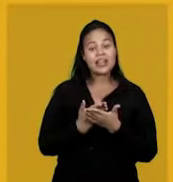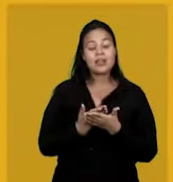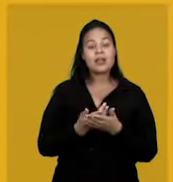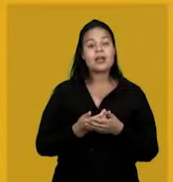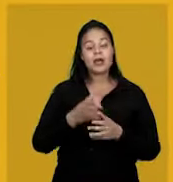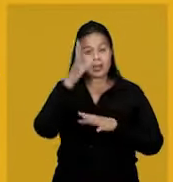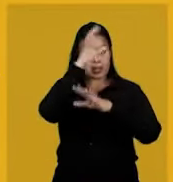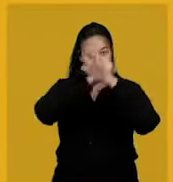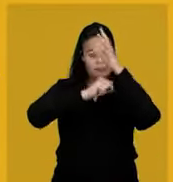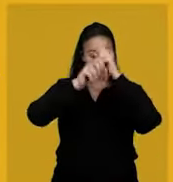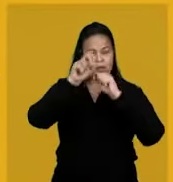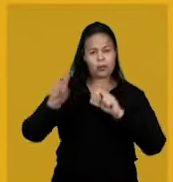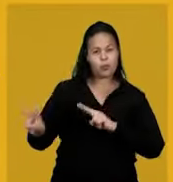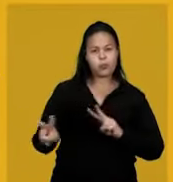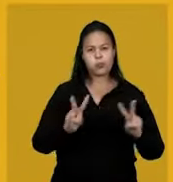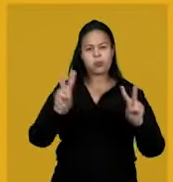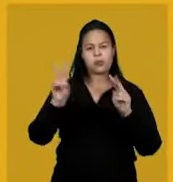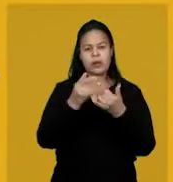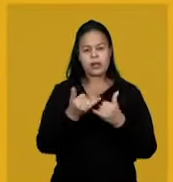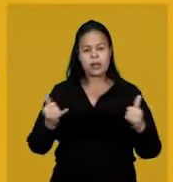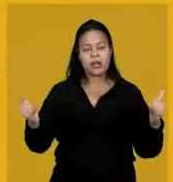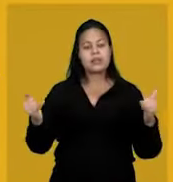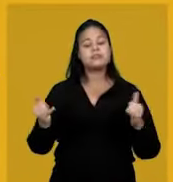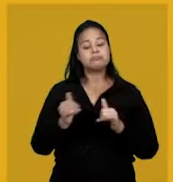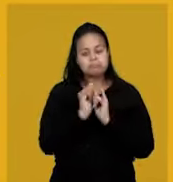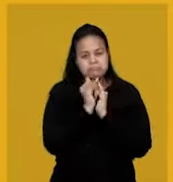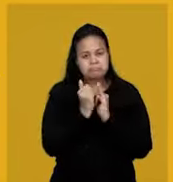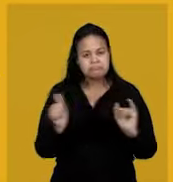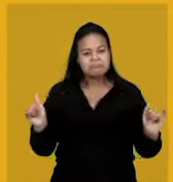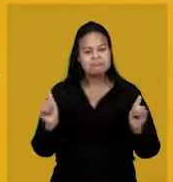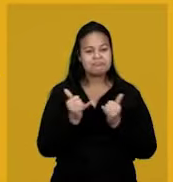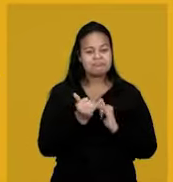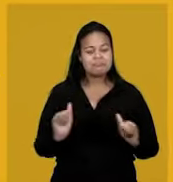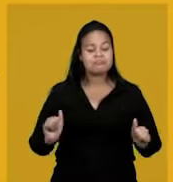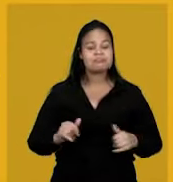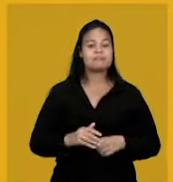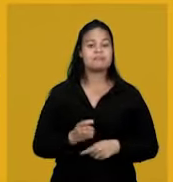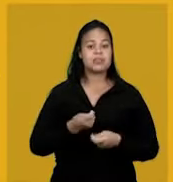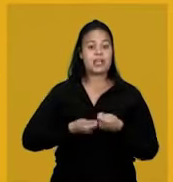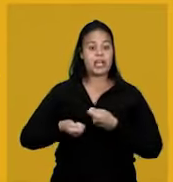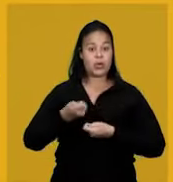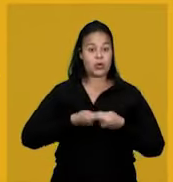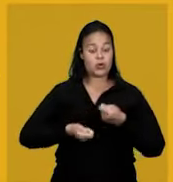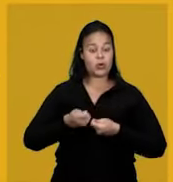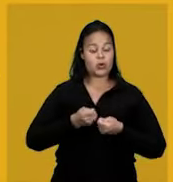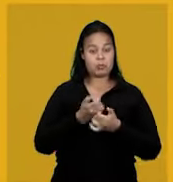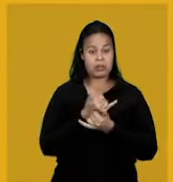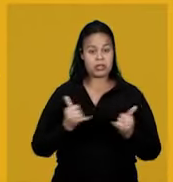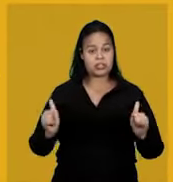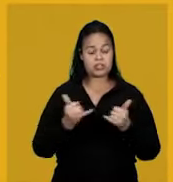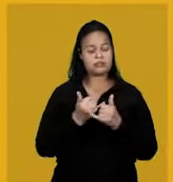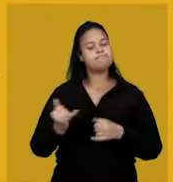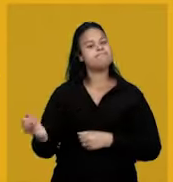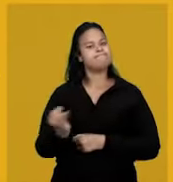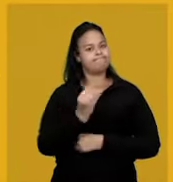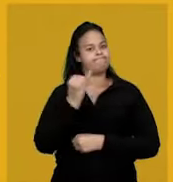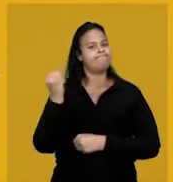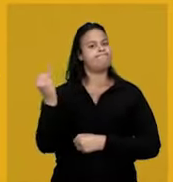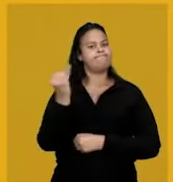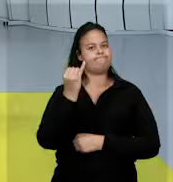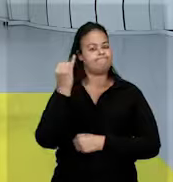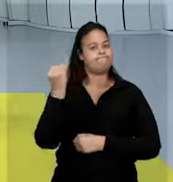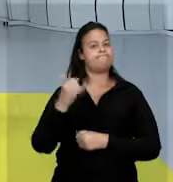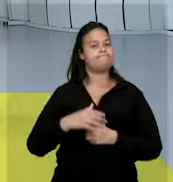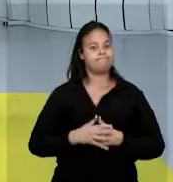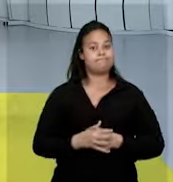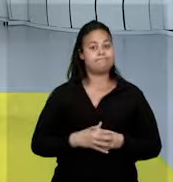aprendemos potência elétrica, energia elétrica e a economia de energia, que é muito importante.